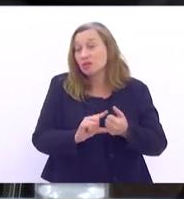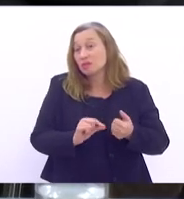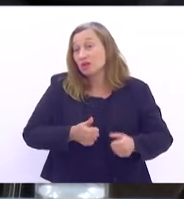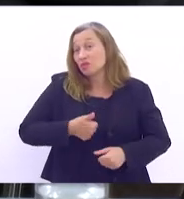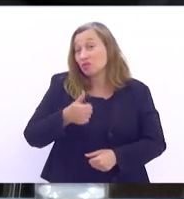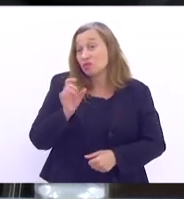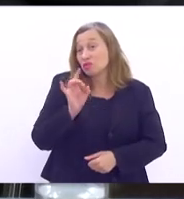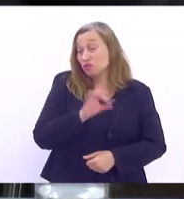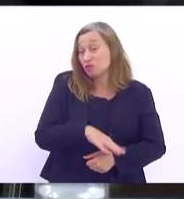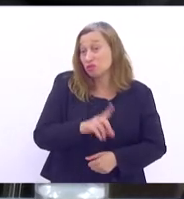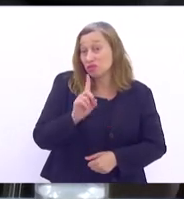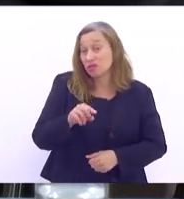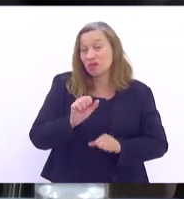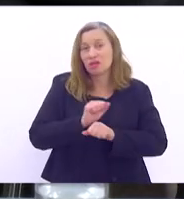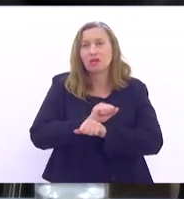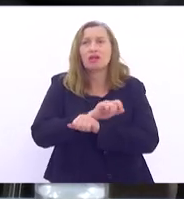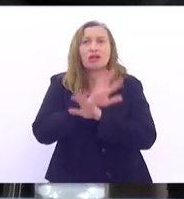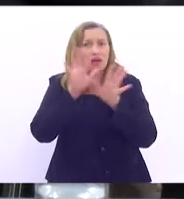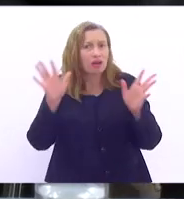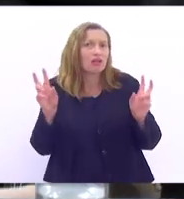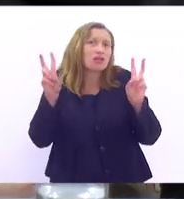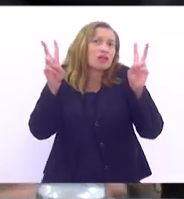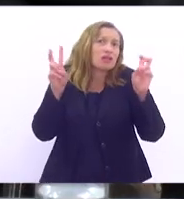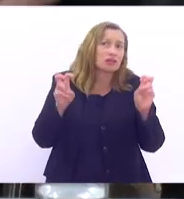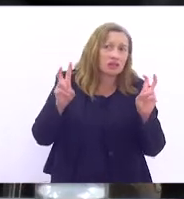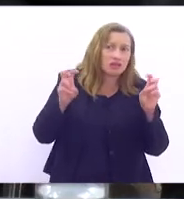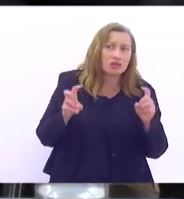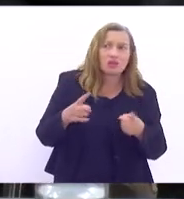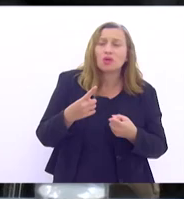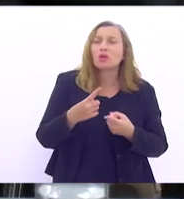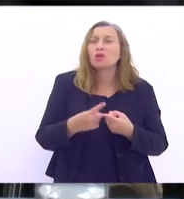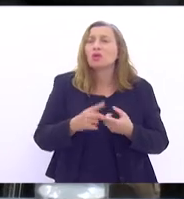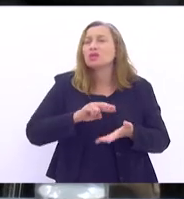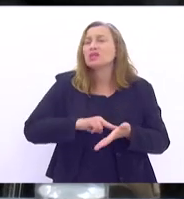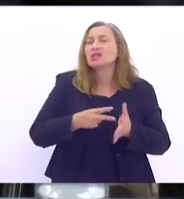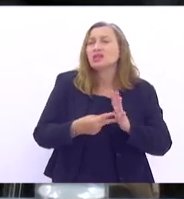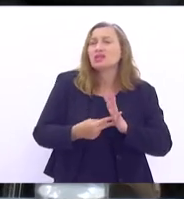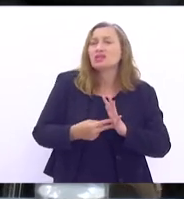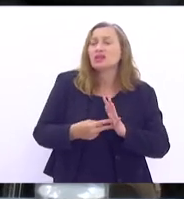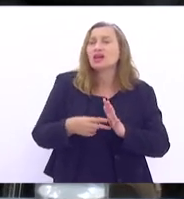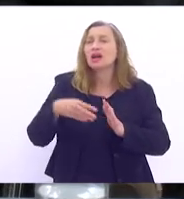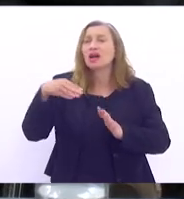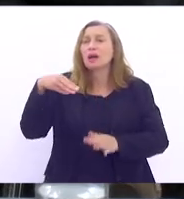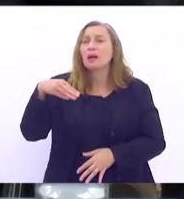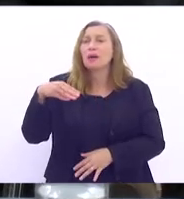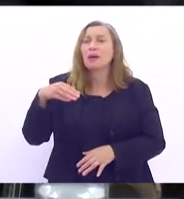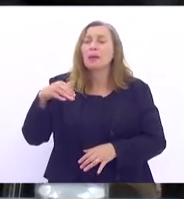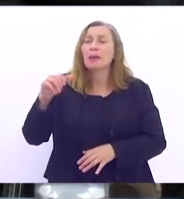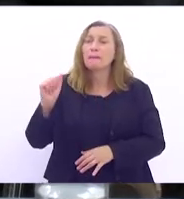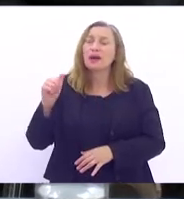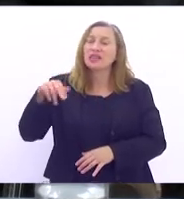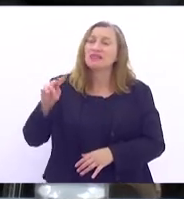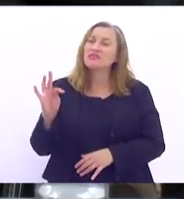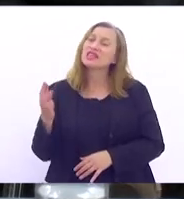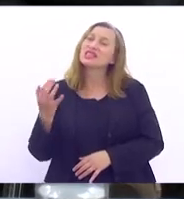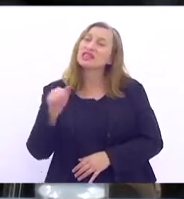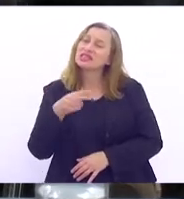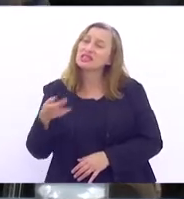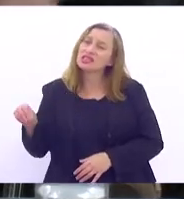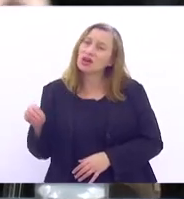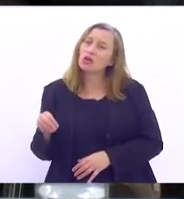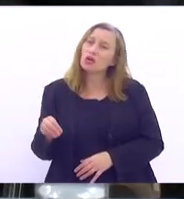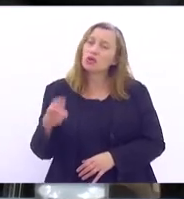né? Clareando essa questão. O que, que são essas manifestações culturais? Primeiro, não ser todas. Aquelas que não